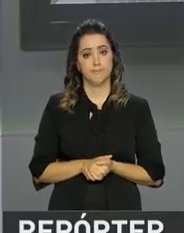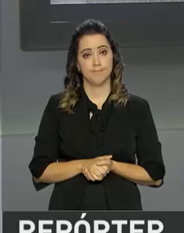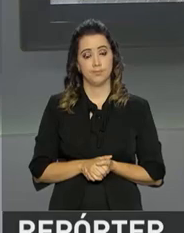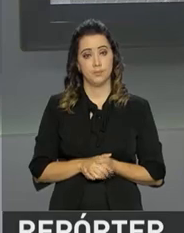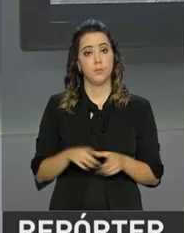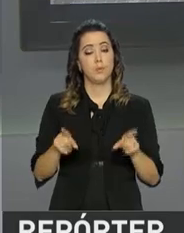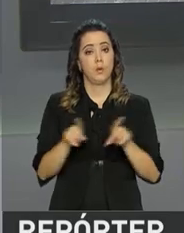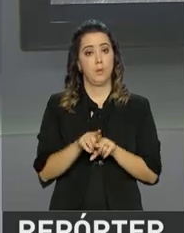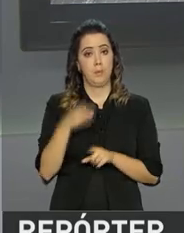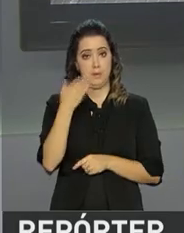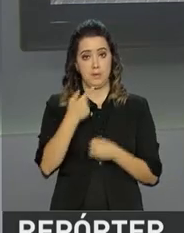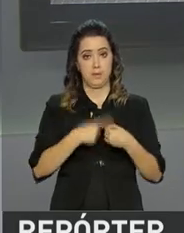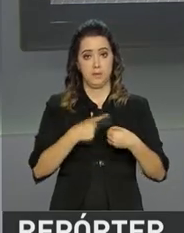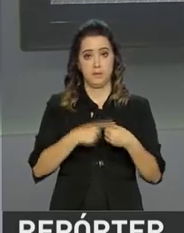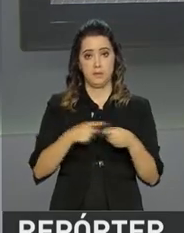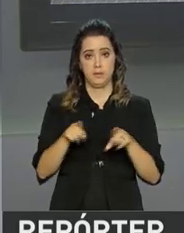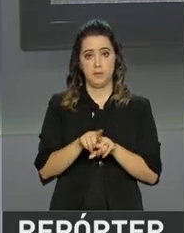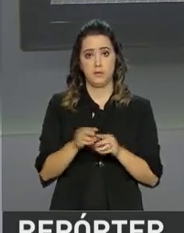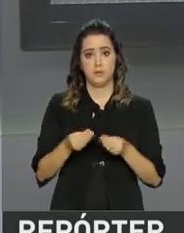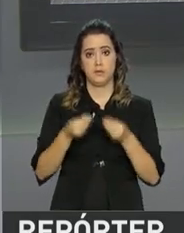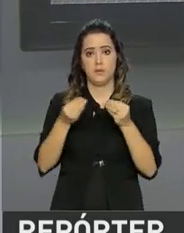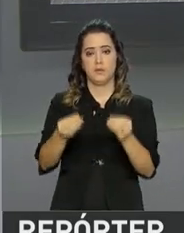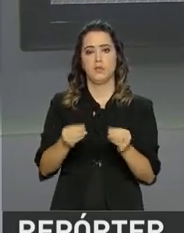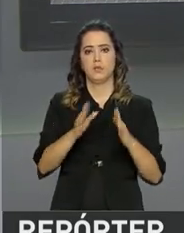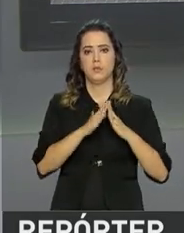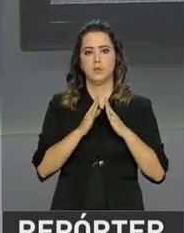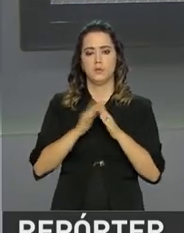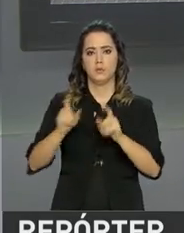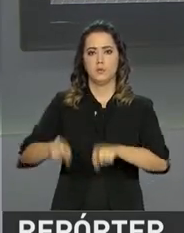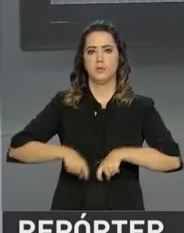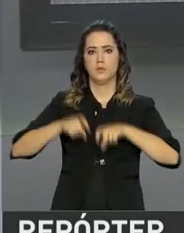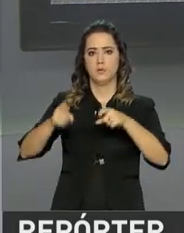de Caraguatatuba, também foram entregues hoje títulos de